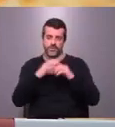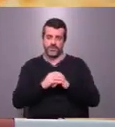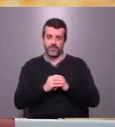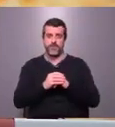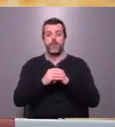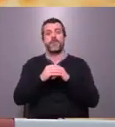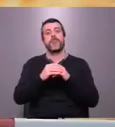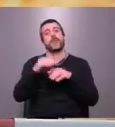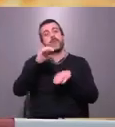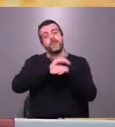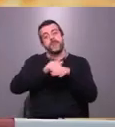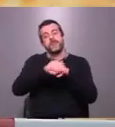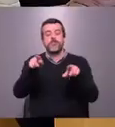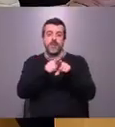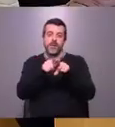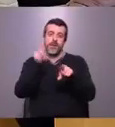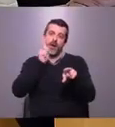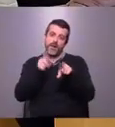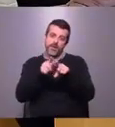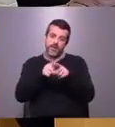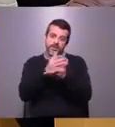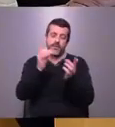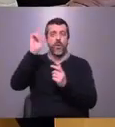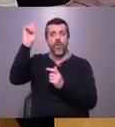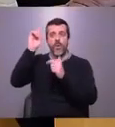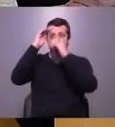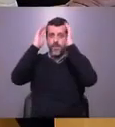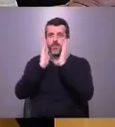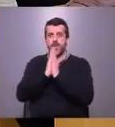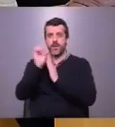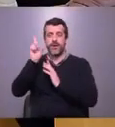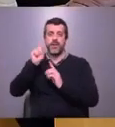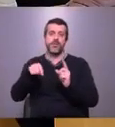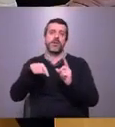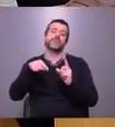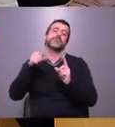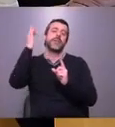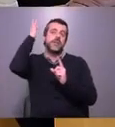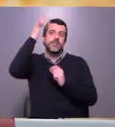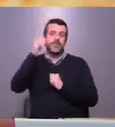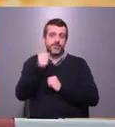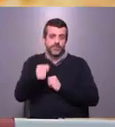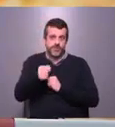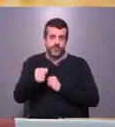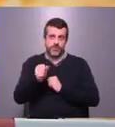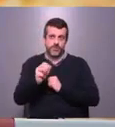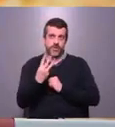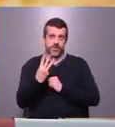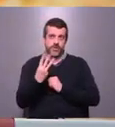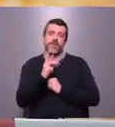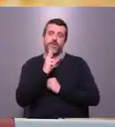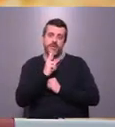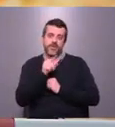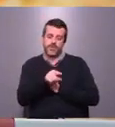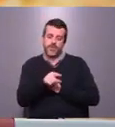Caros irmãos e irmãs, por intercessão de Maria e dos santos pastorinhos de Fátima, que fizeram essa